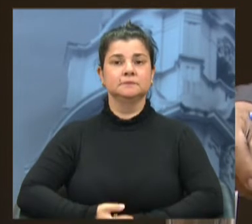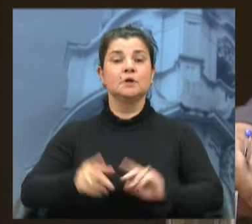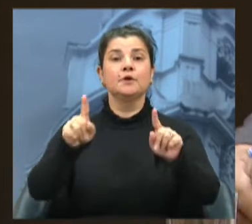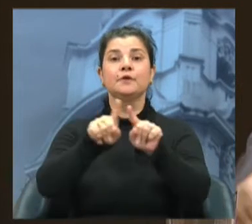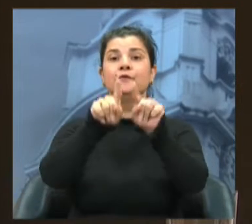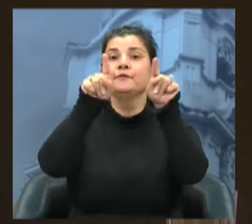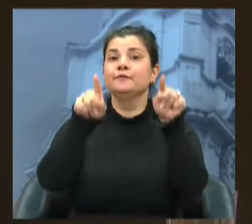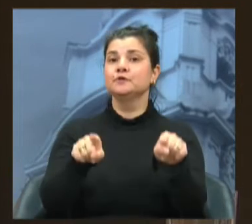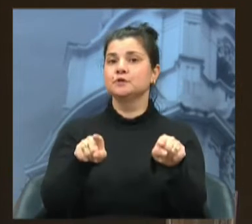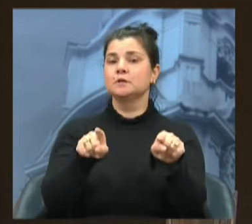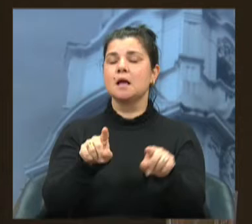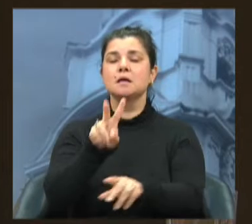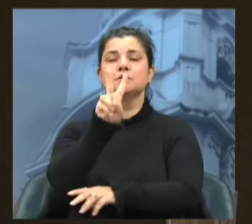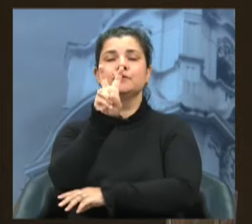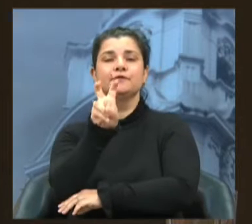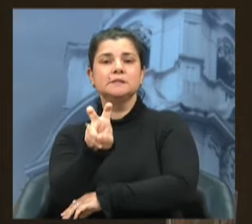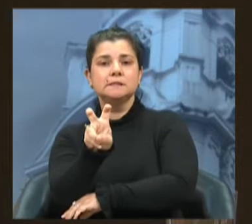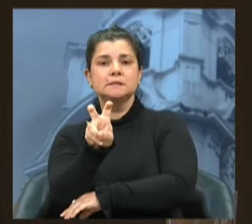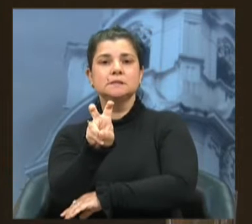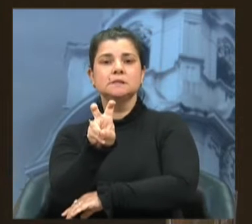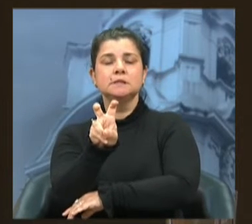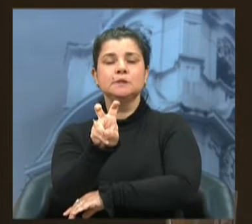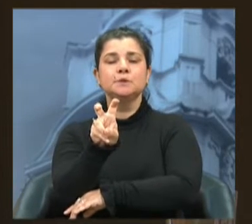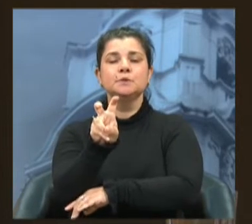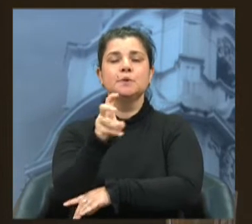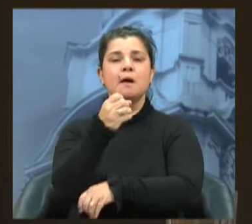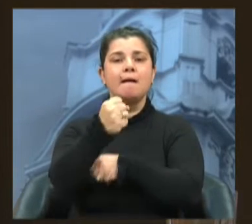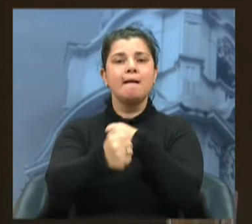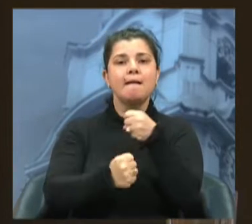Funcionários com 25 anos de serviço.